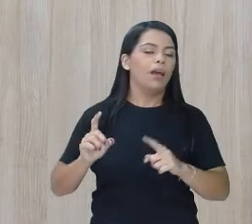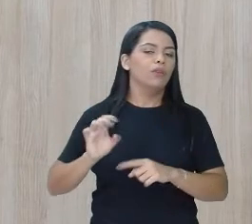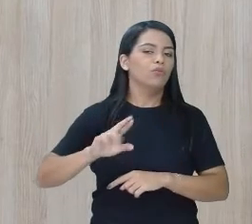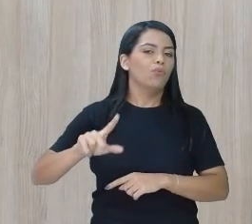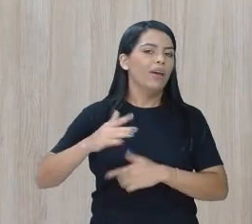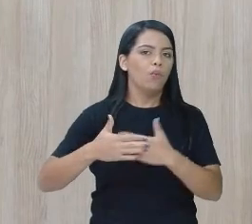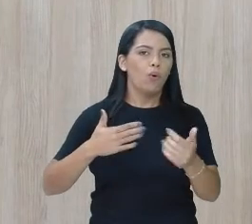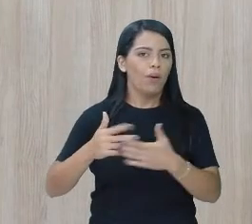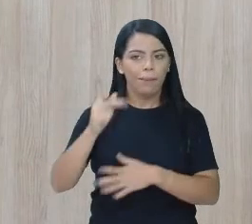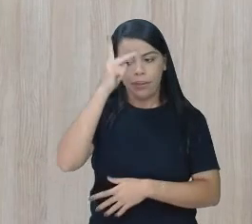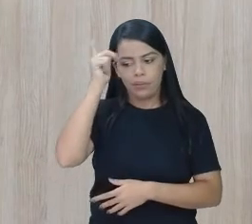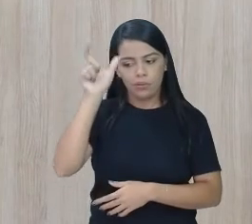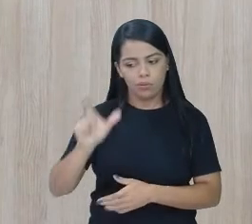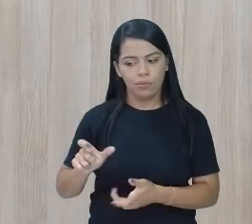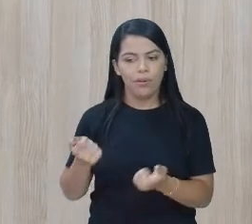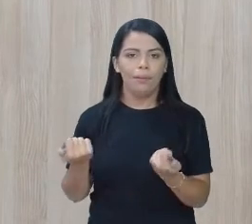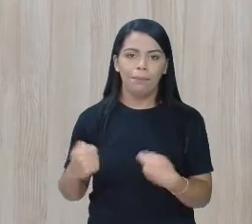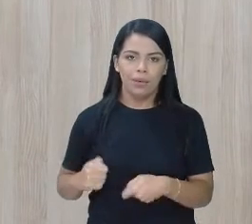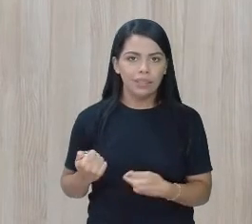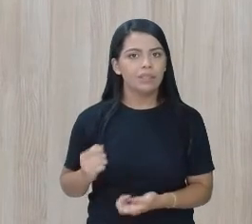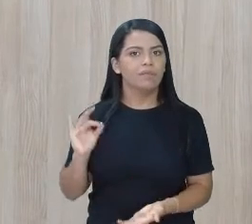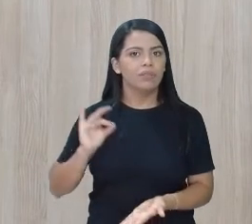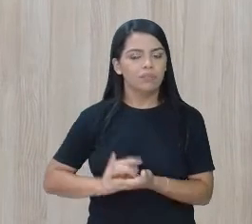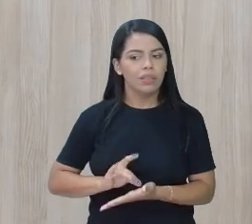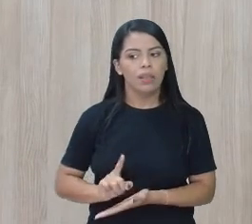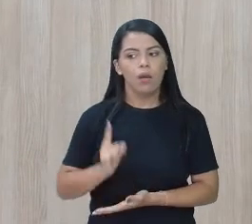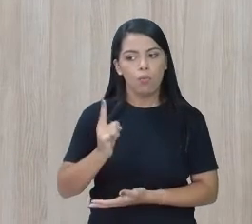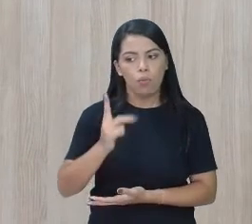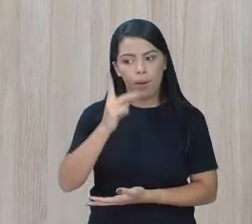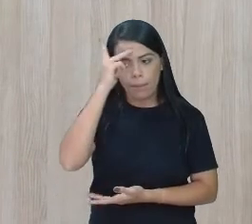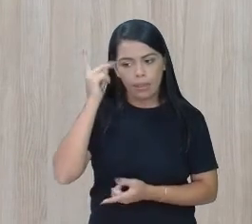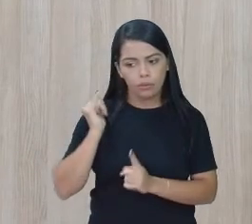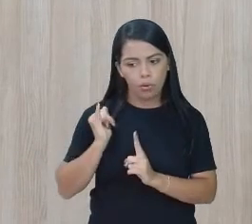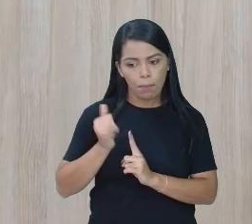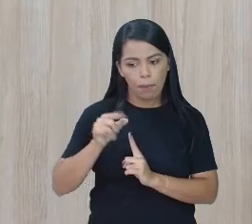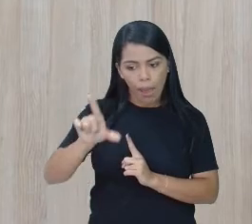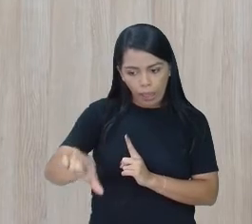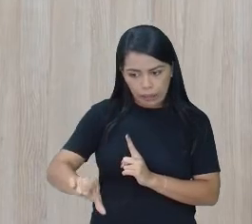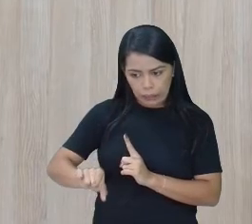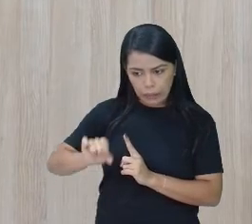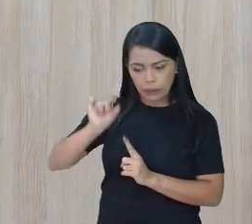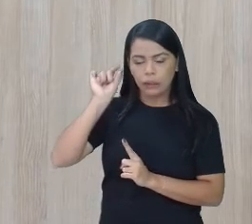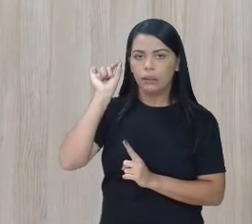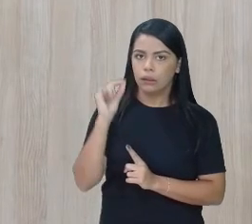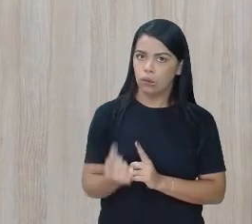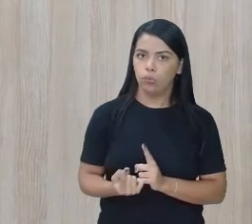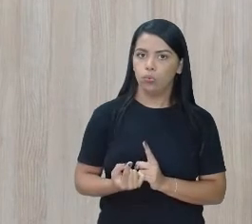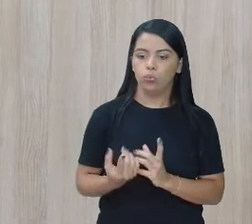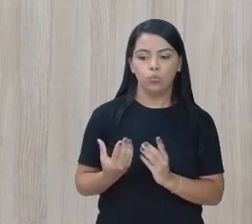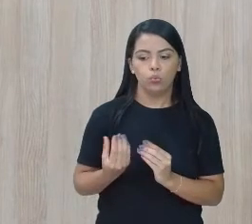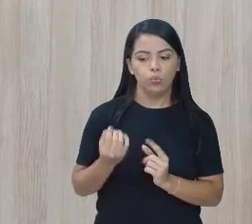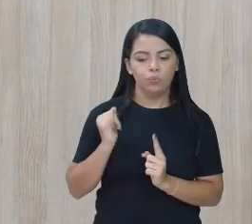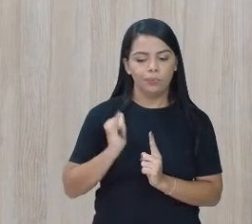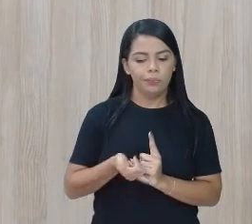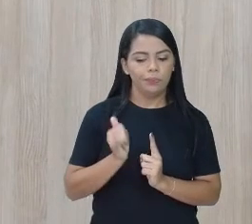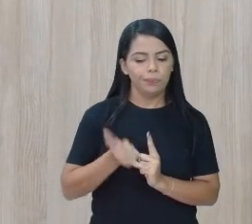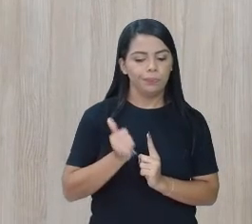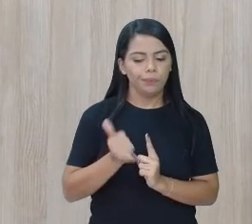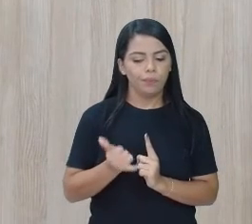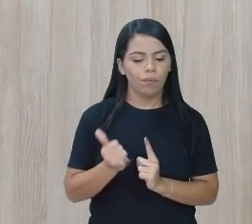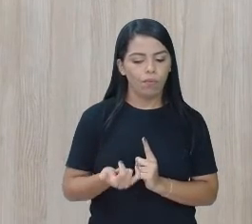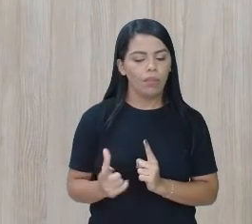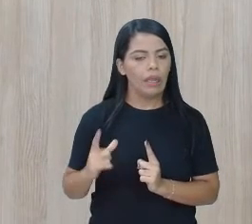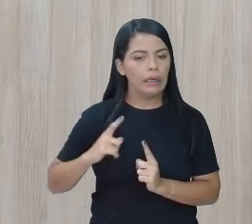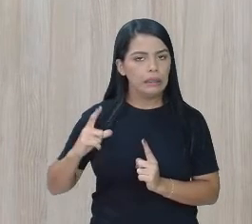era um griote, tá certo? Tinha que ser realmente uma pessoa escolhida a dedo, ou seja, que desenvolvesse aquela